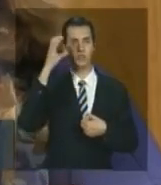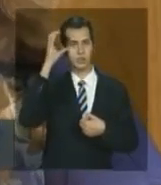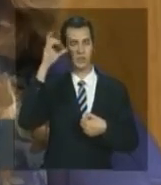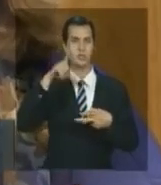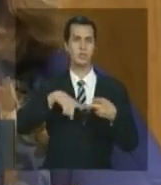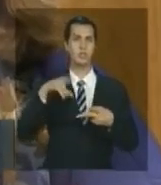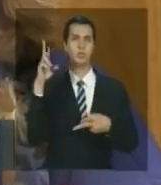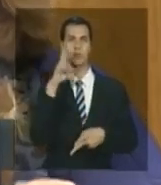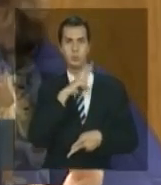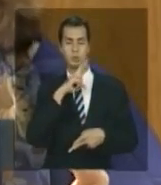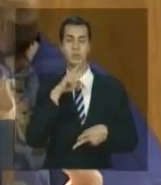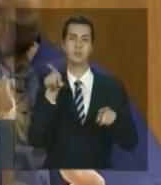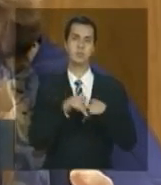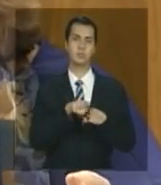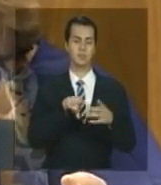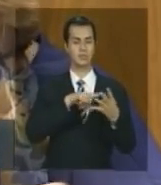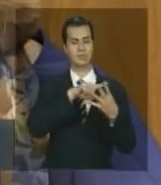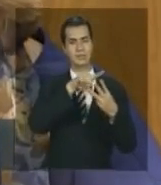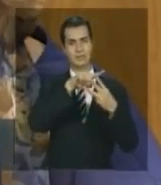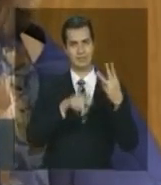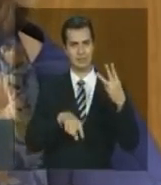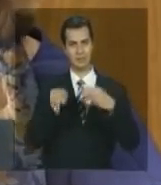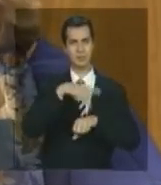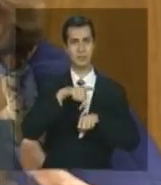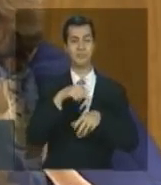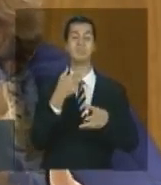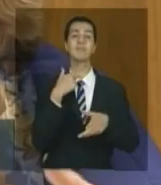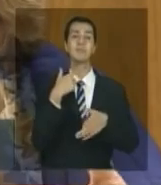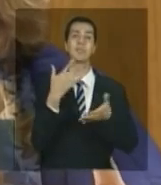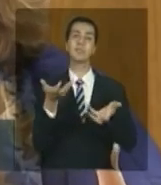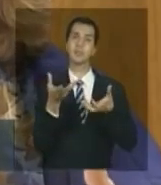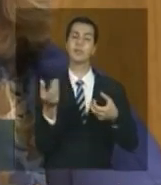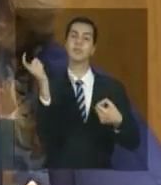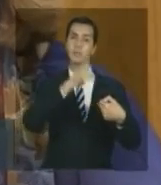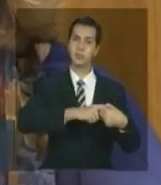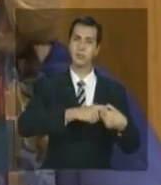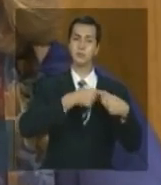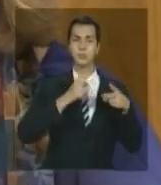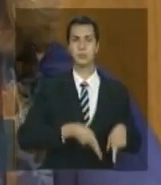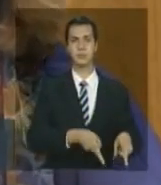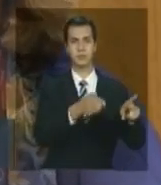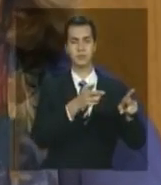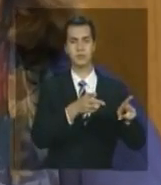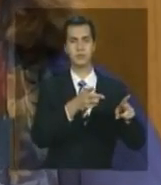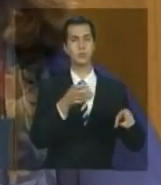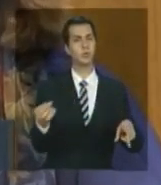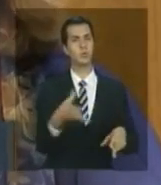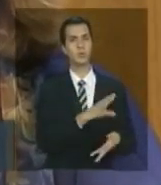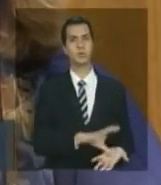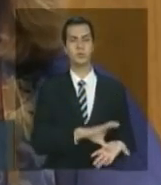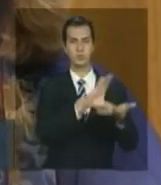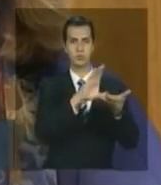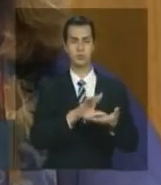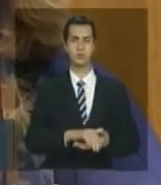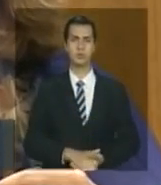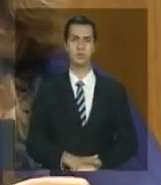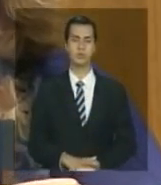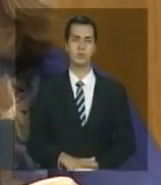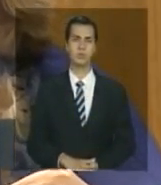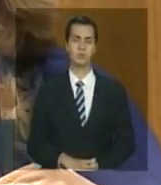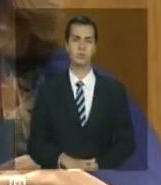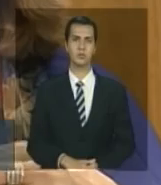três aspirantes a membros permanentes de um Conselho de Segurança reformado. Durante 2011,